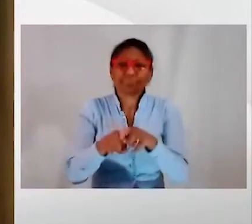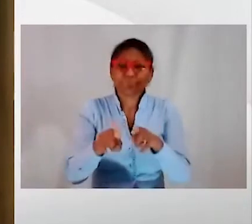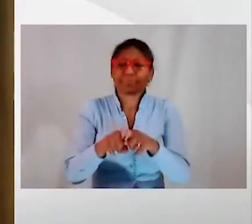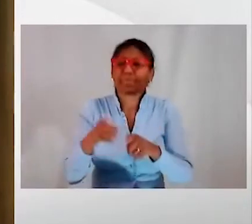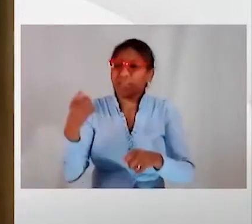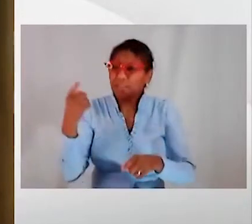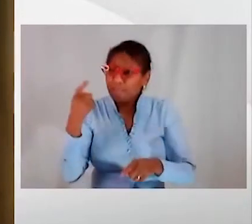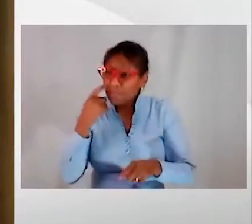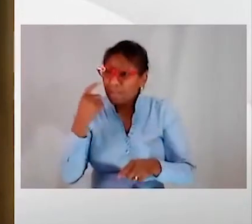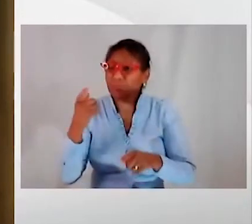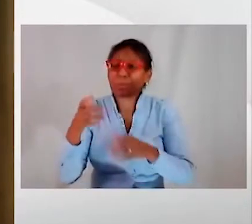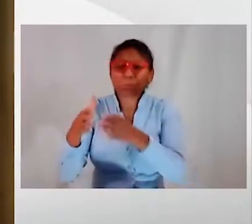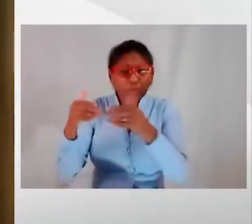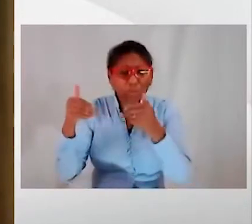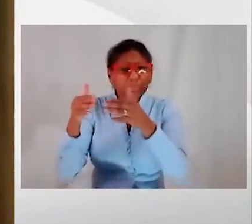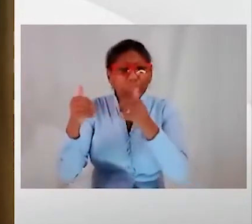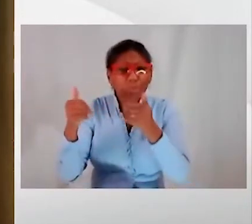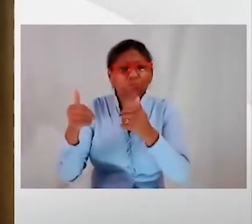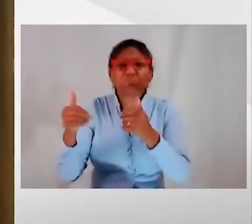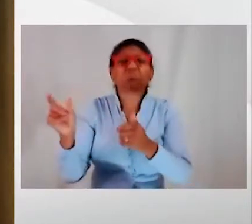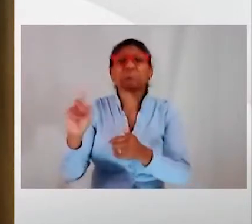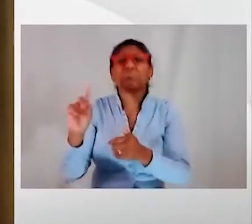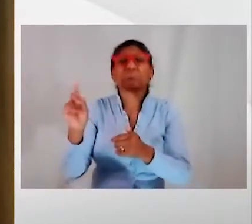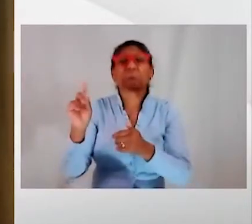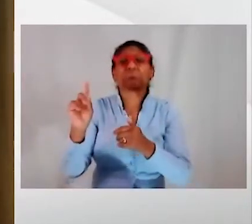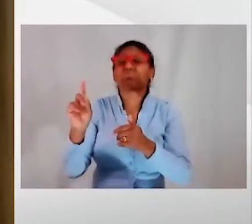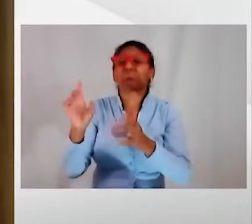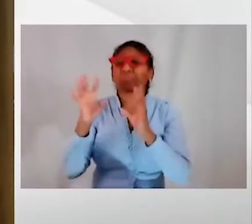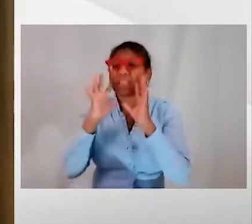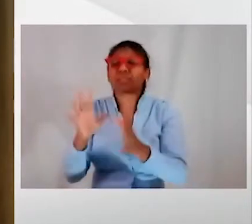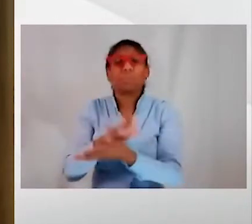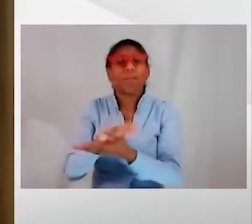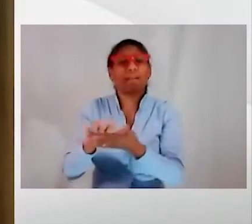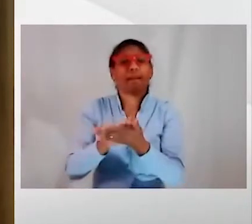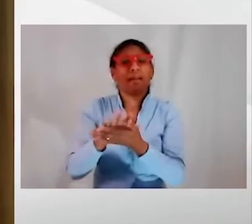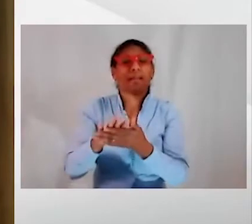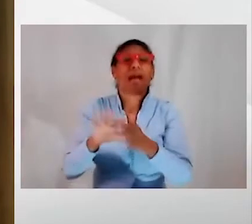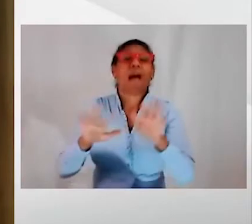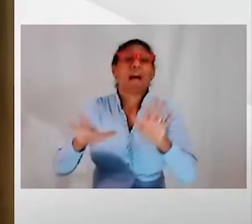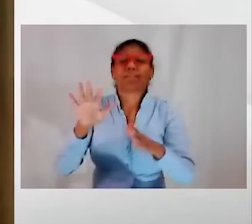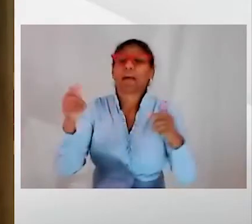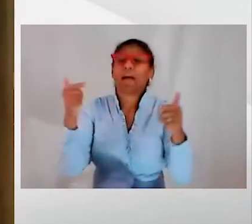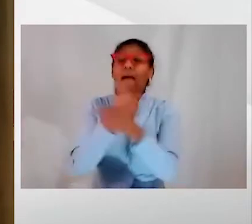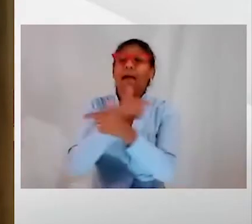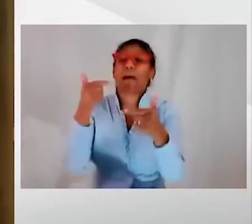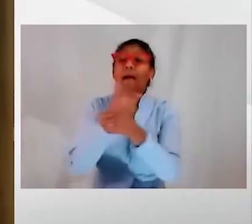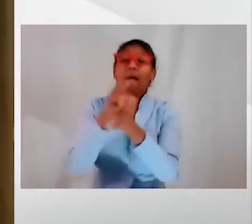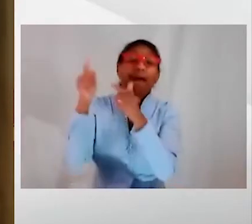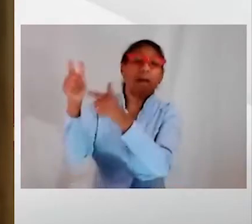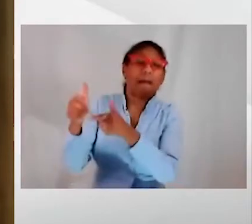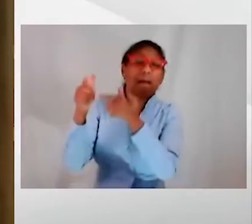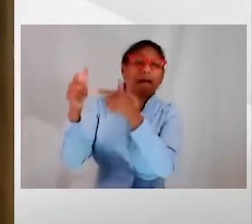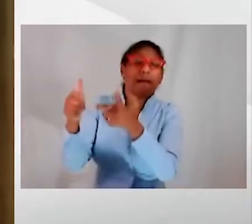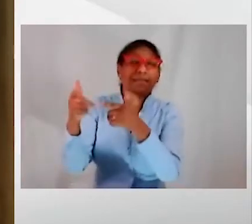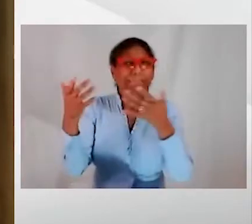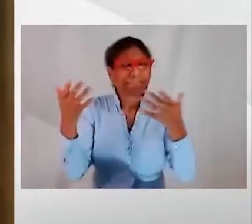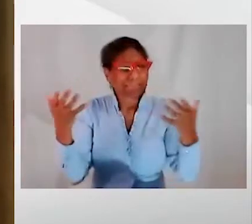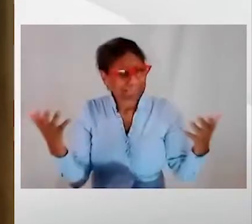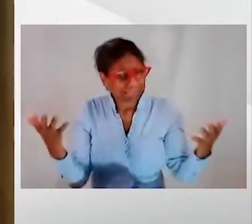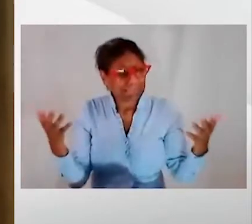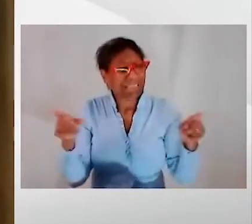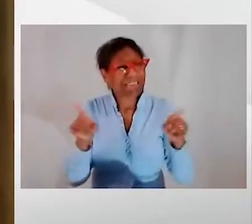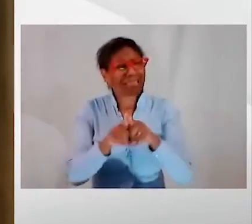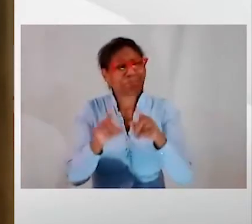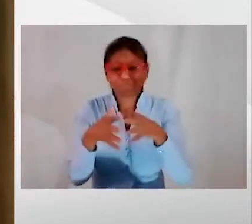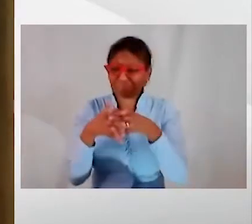serem desprezadas e até ridicularizadas. Ainda se aplica uma lógica enviesada